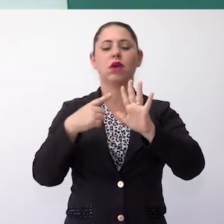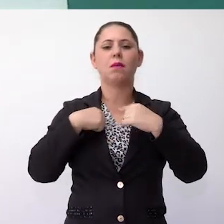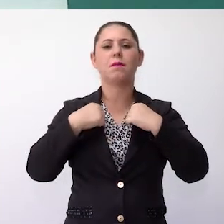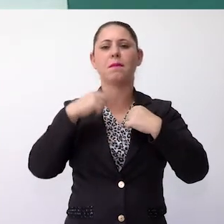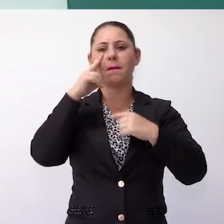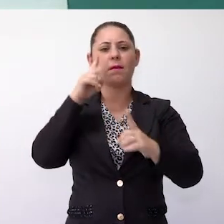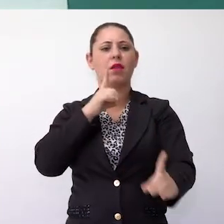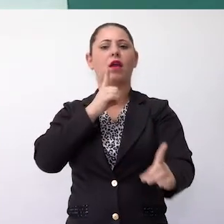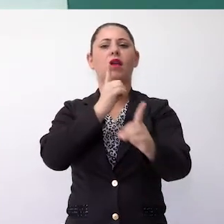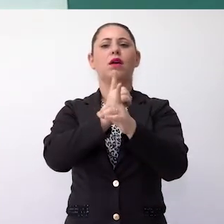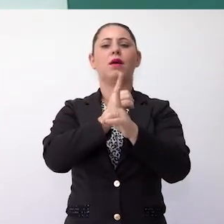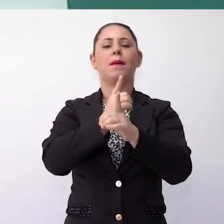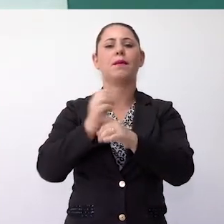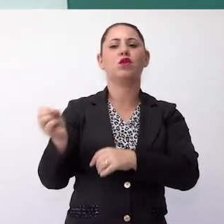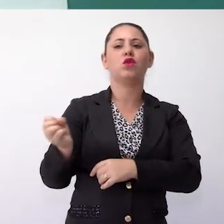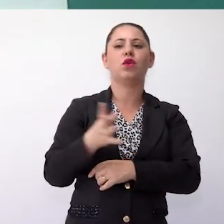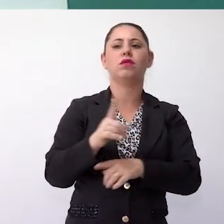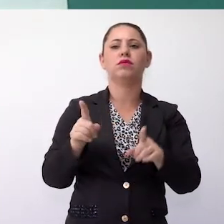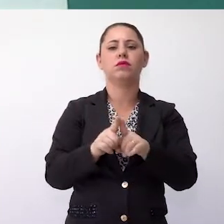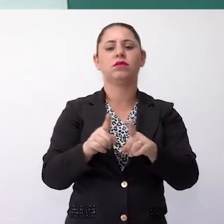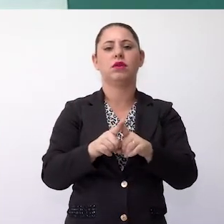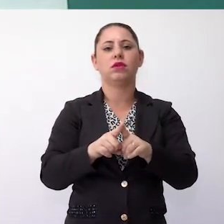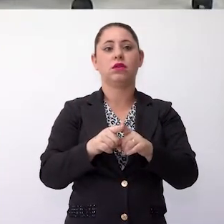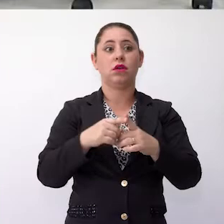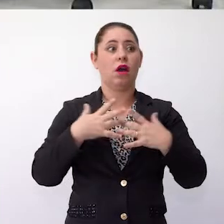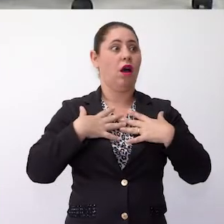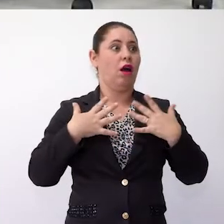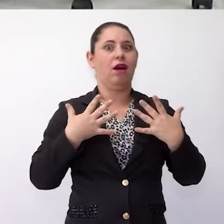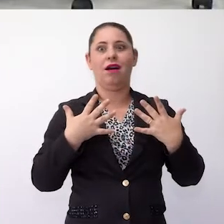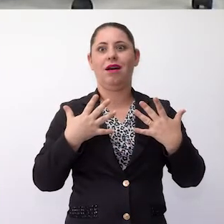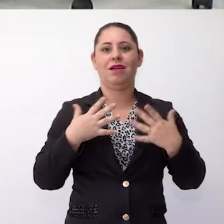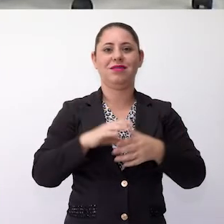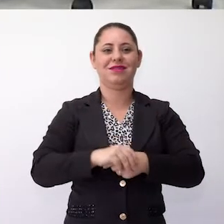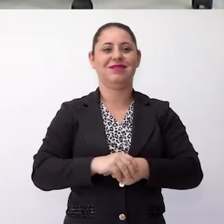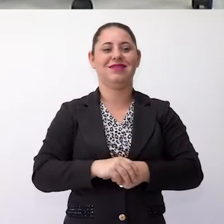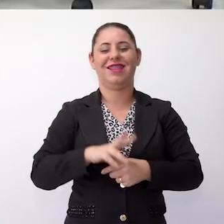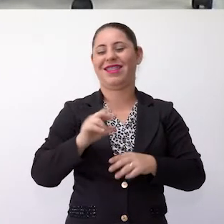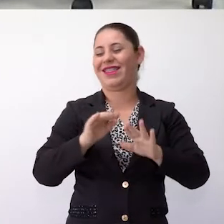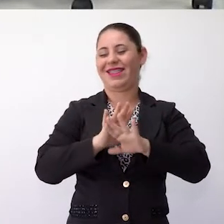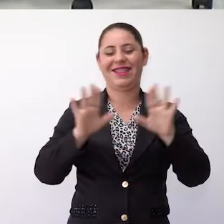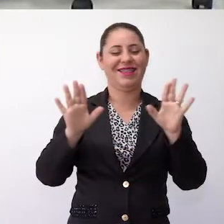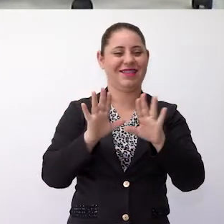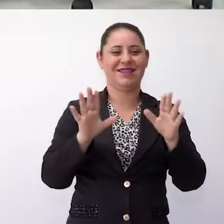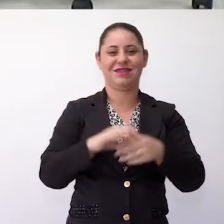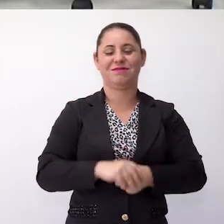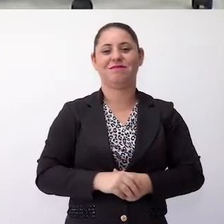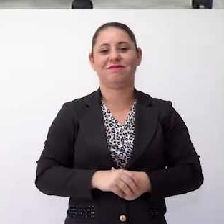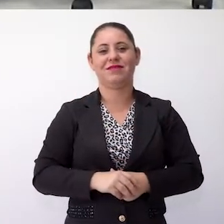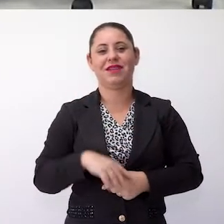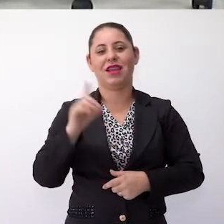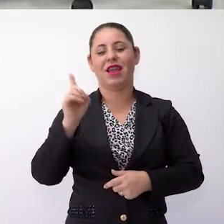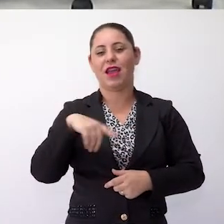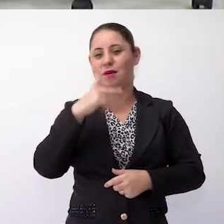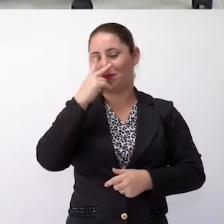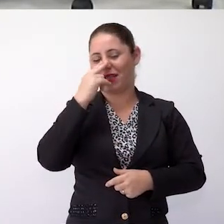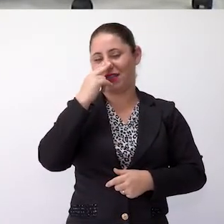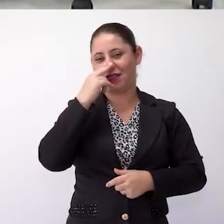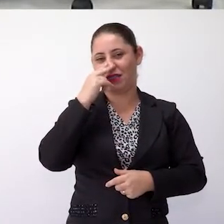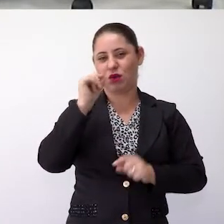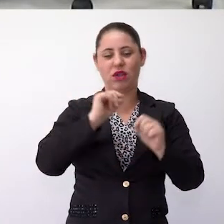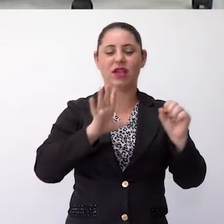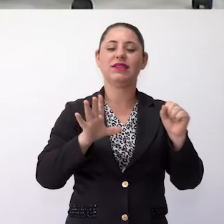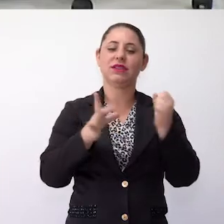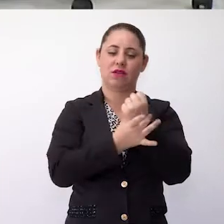mais moderna para o policiamento que o DOF E assustadora, né? Não, mas é mais um aspecto de segurança.